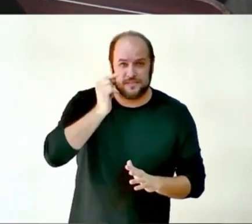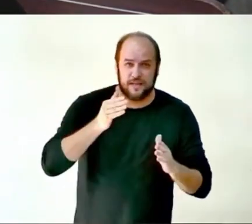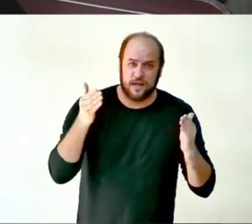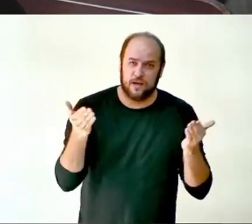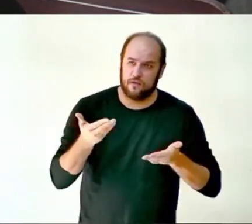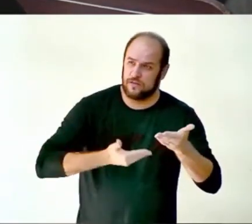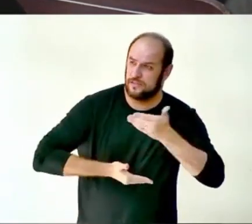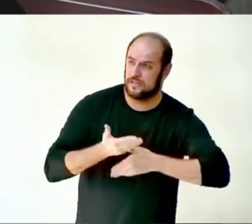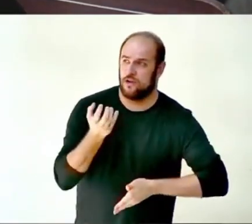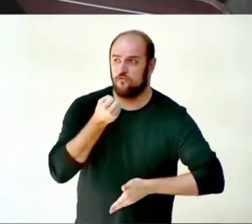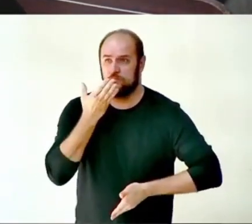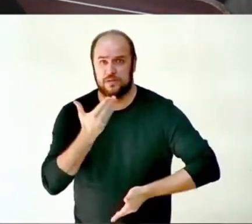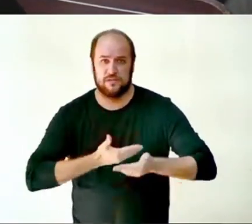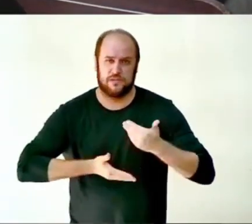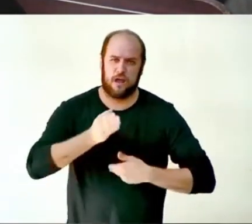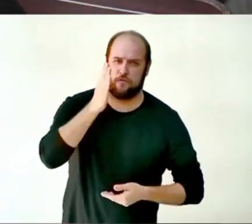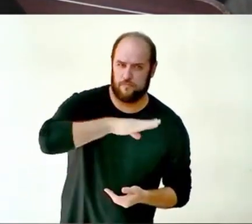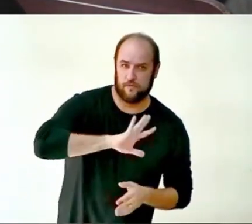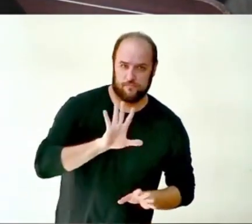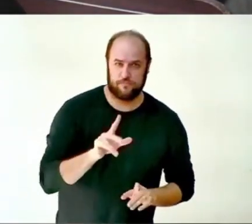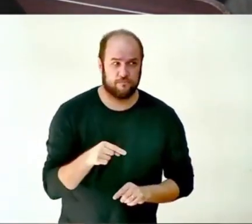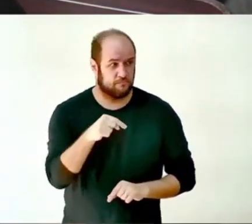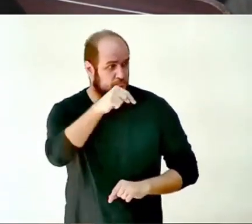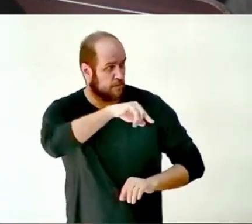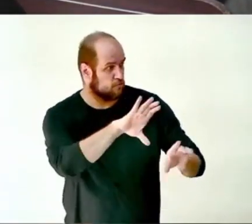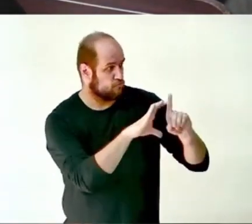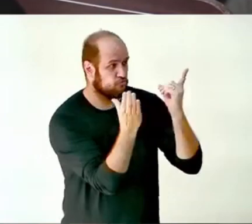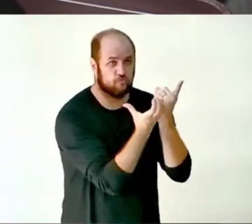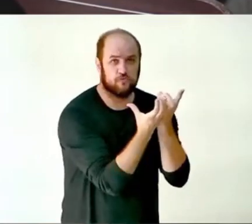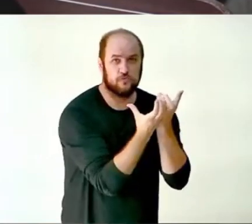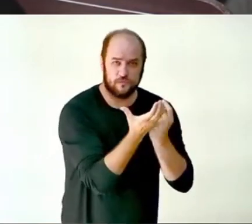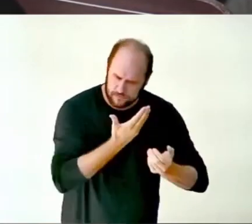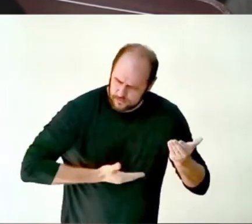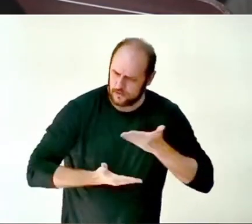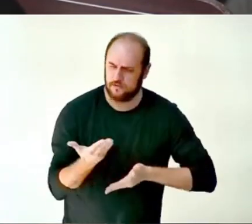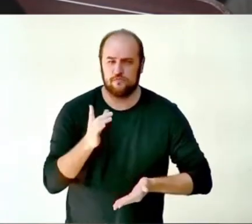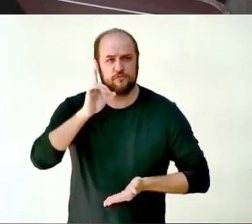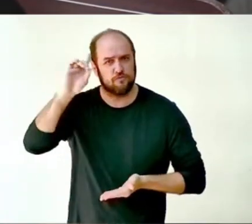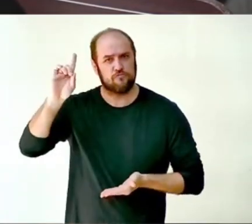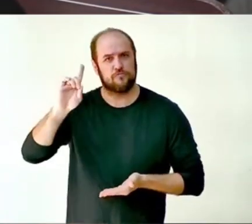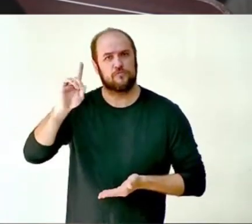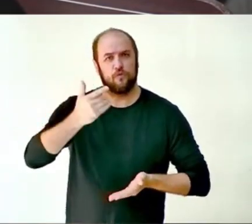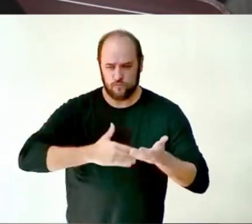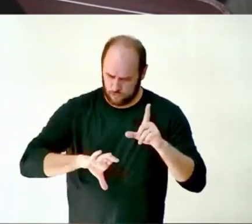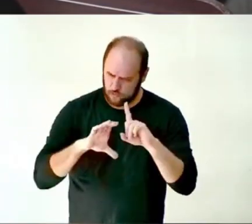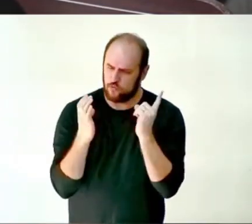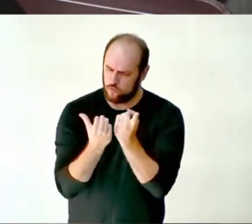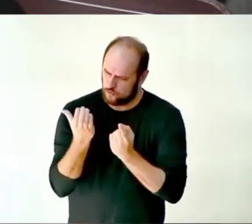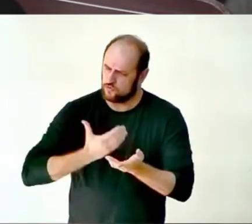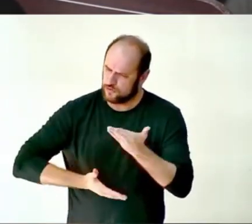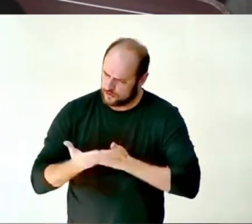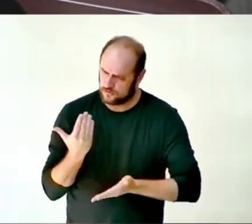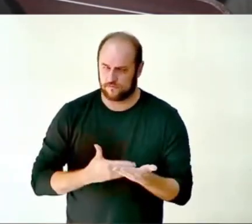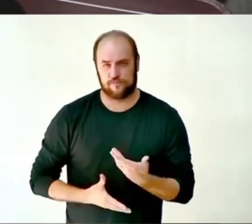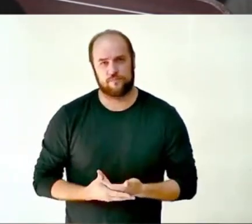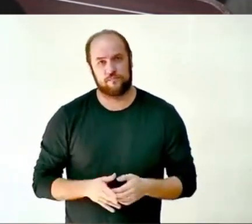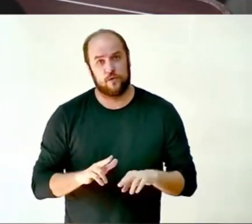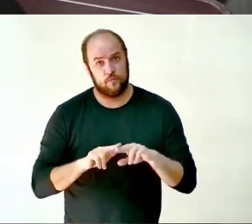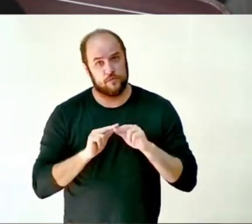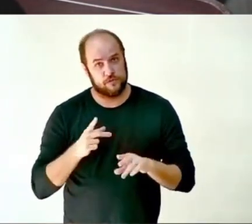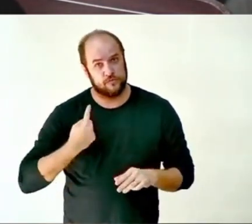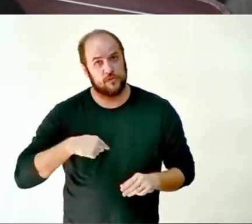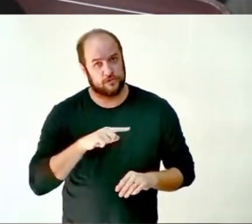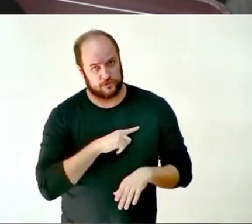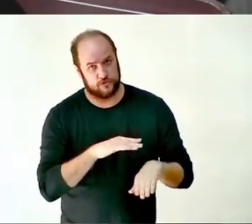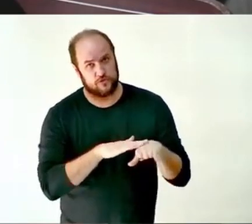serve bem ou não serve bem. Culto é serviço. Para Deus, culto é serviço. Por isso, quando nós estamos aqui, nós